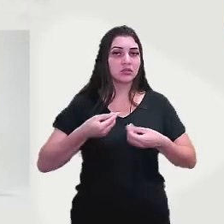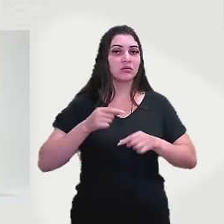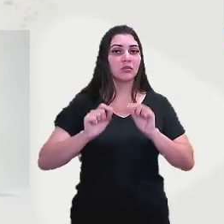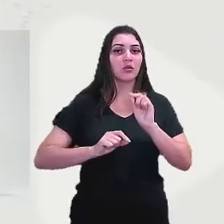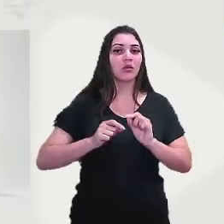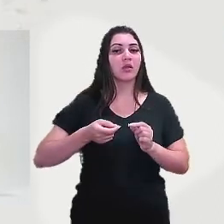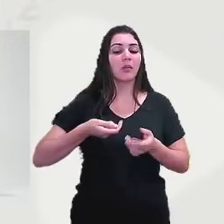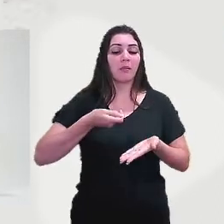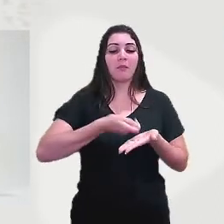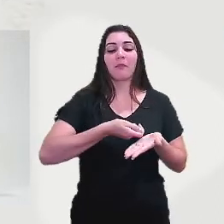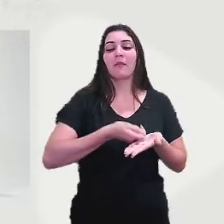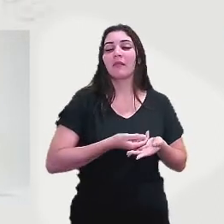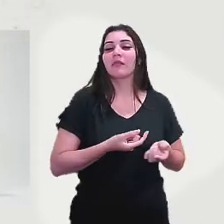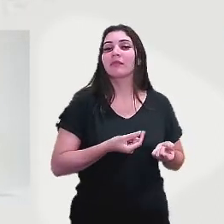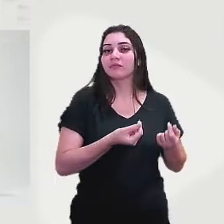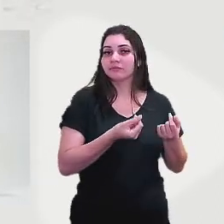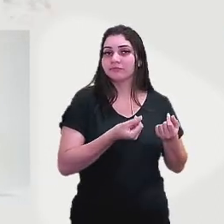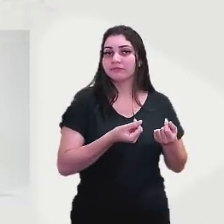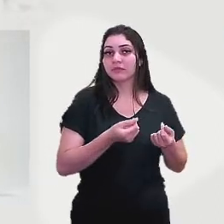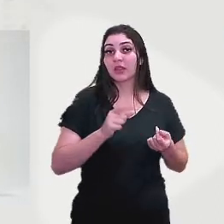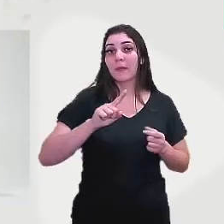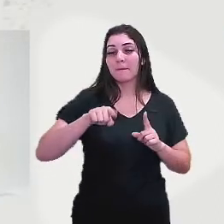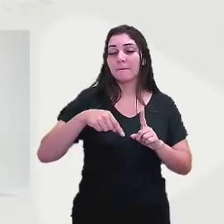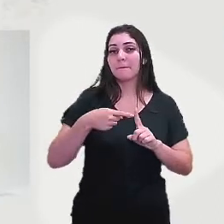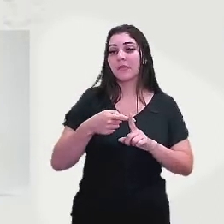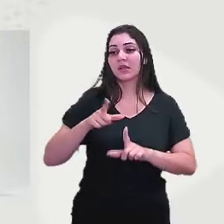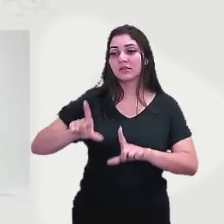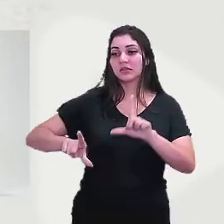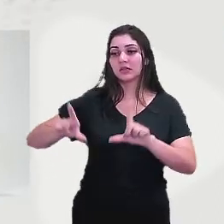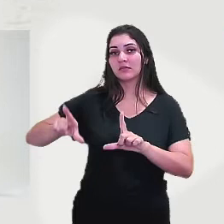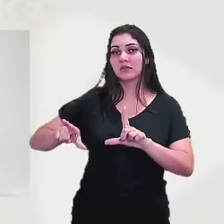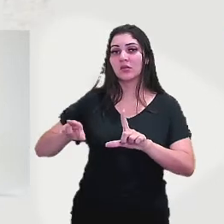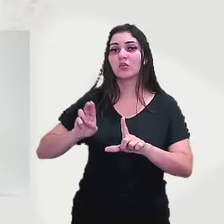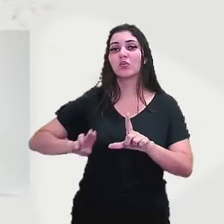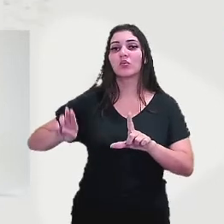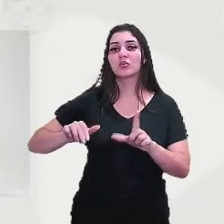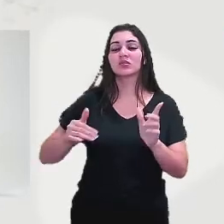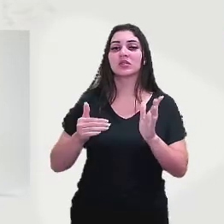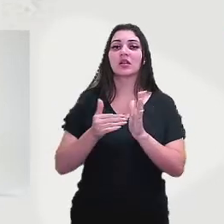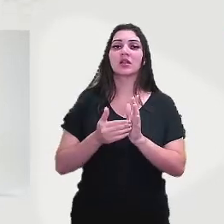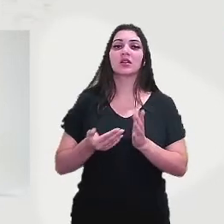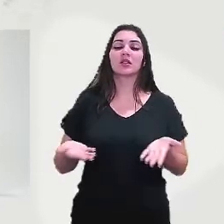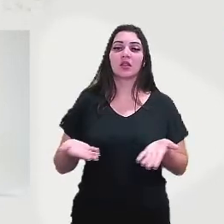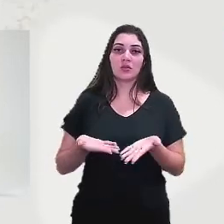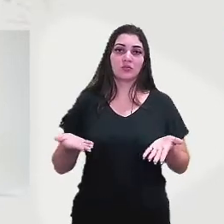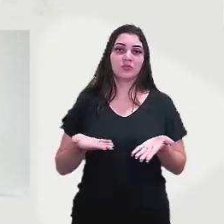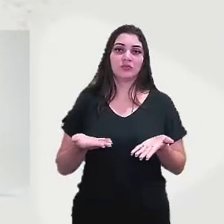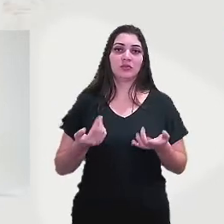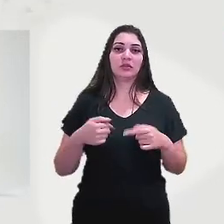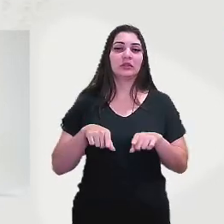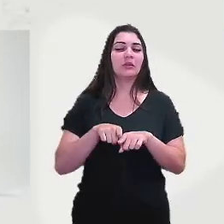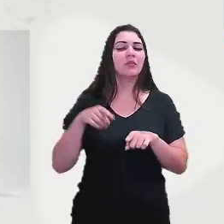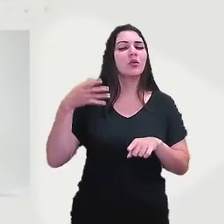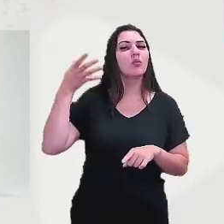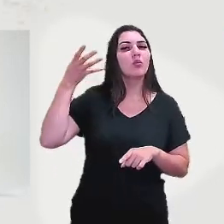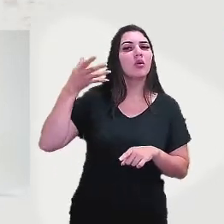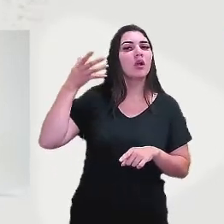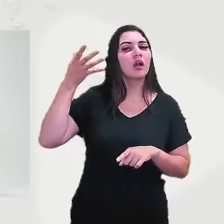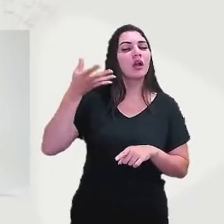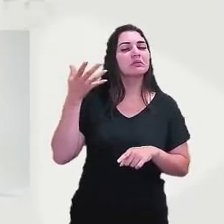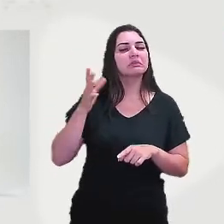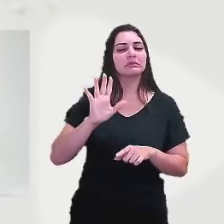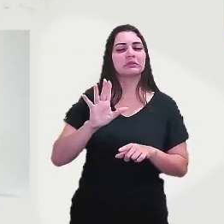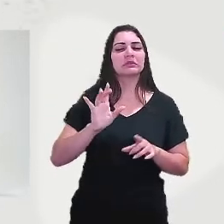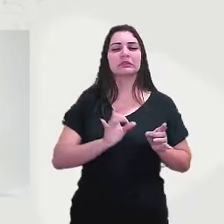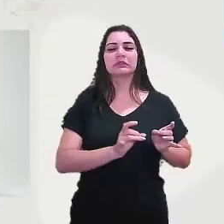referente a cobrança, mas a televisão a gente usa até hoje. Até o rádio a gente não